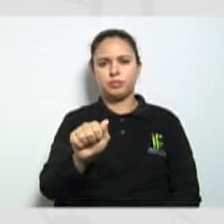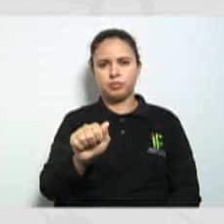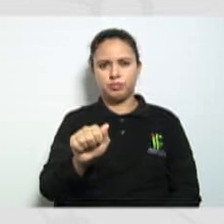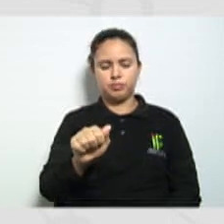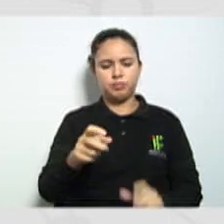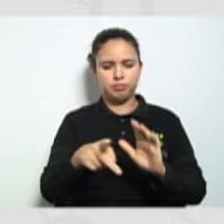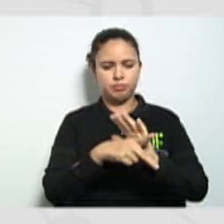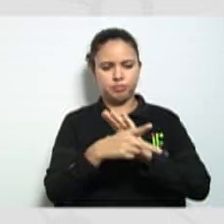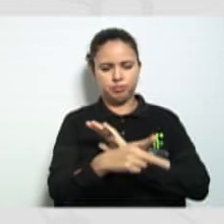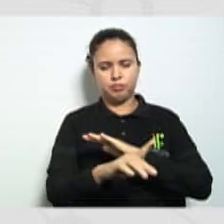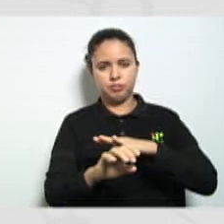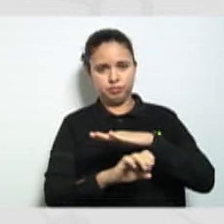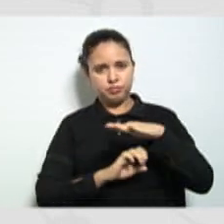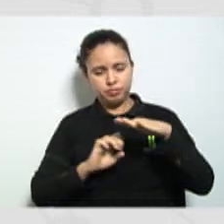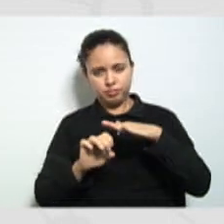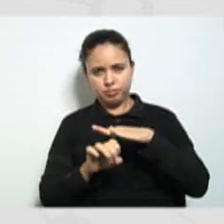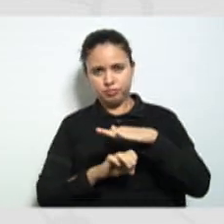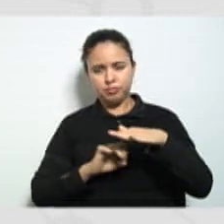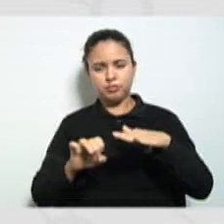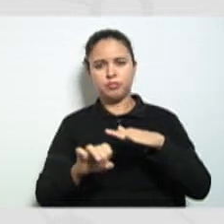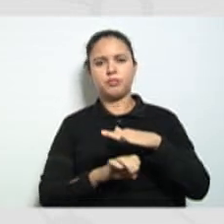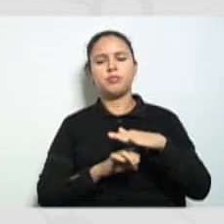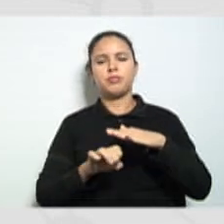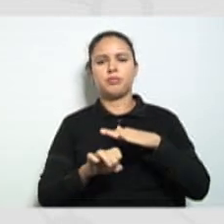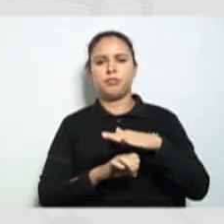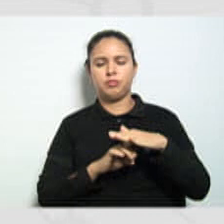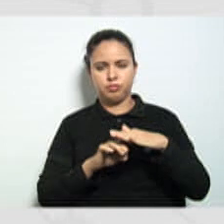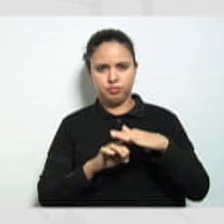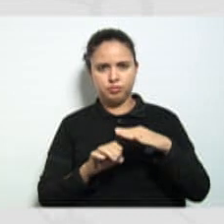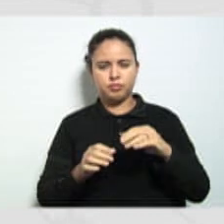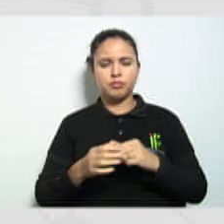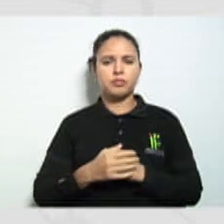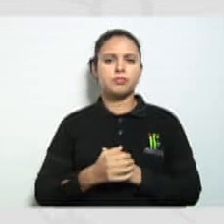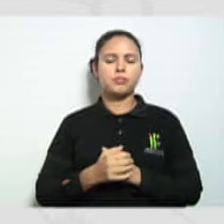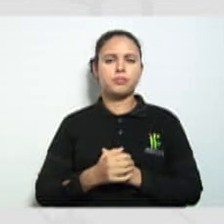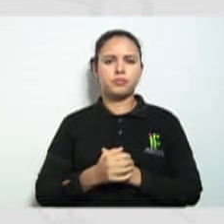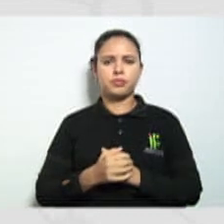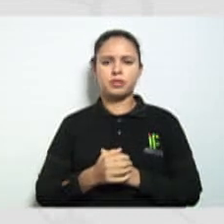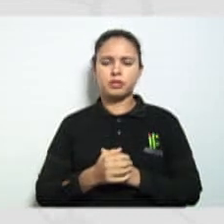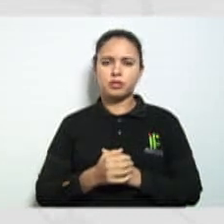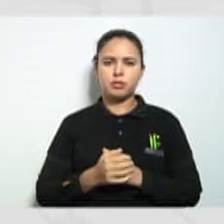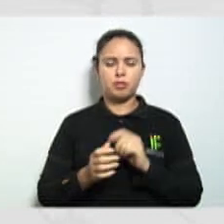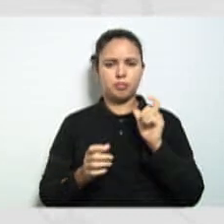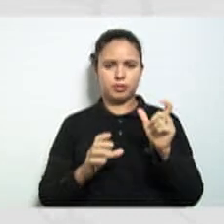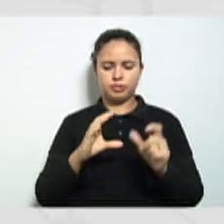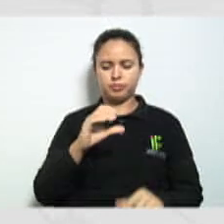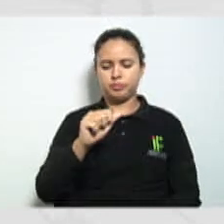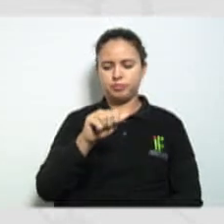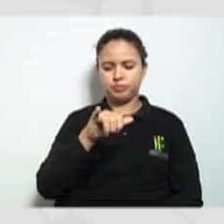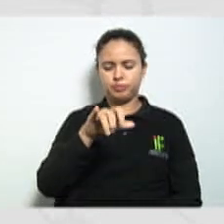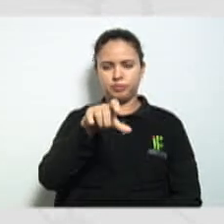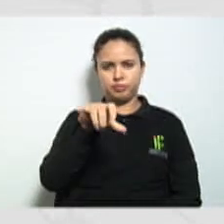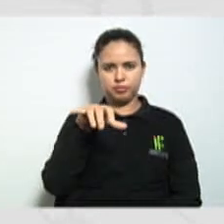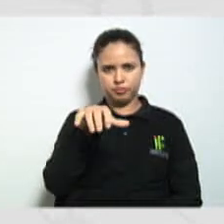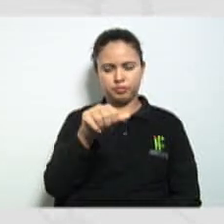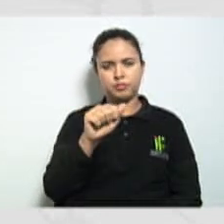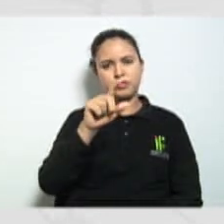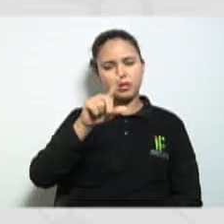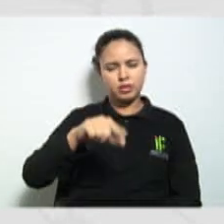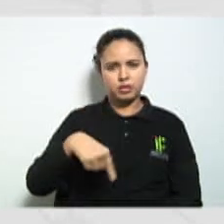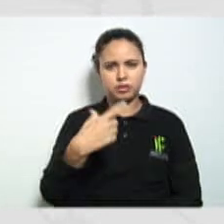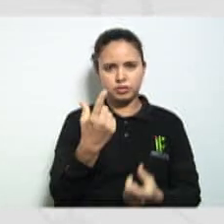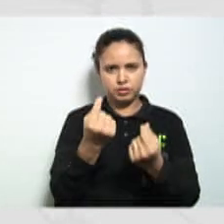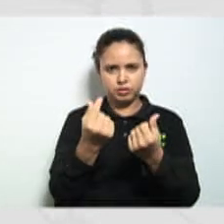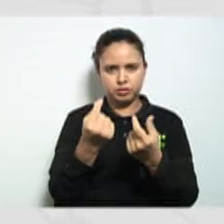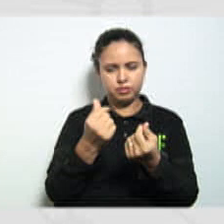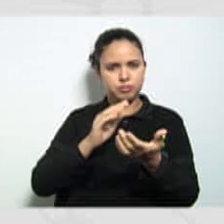da empresa, que foi, quando fala caixa, é dinheiro em espécie,